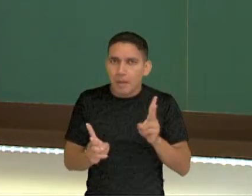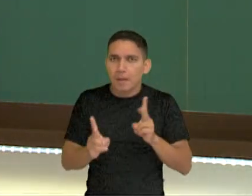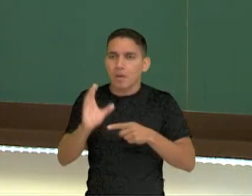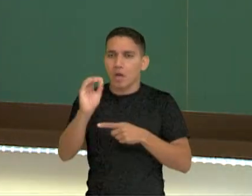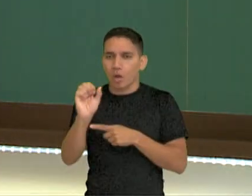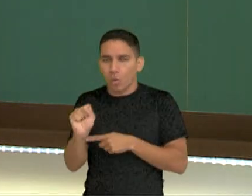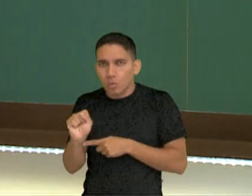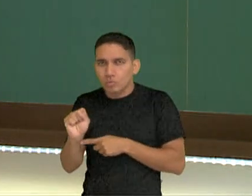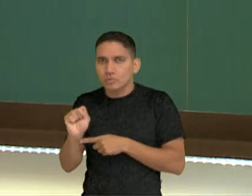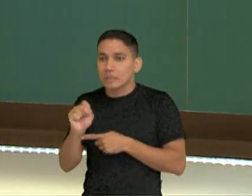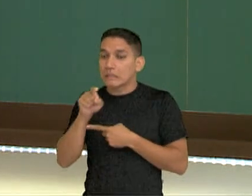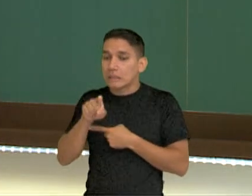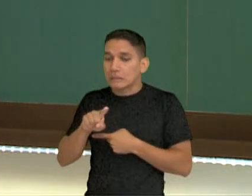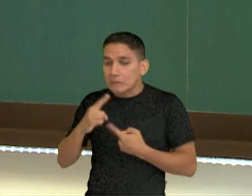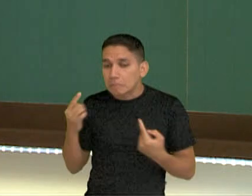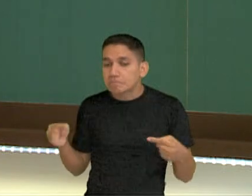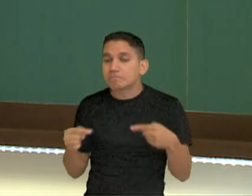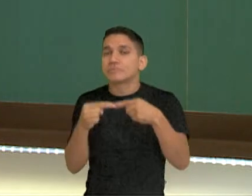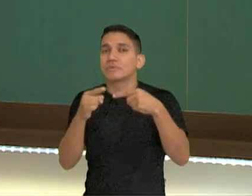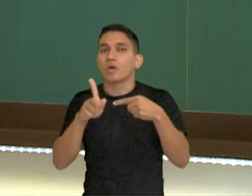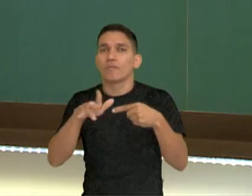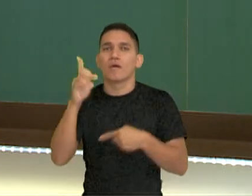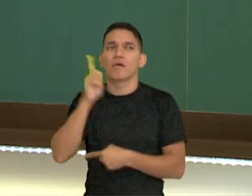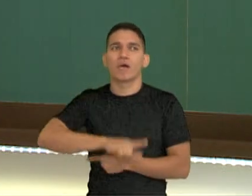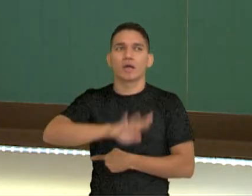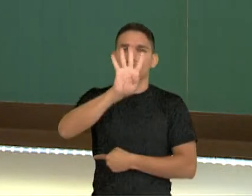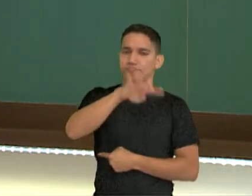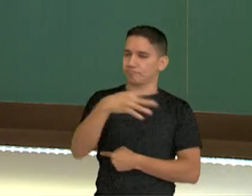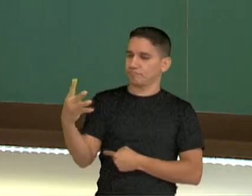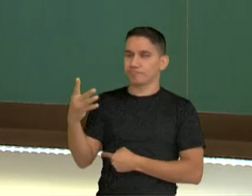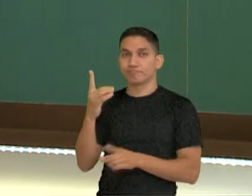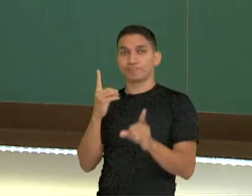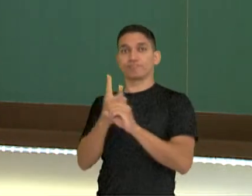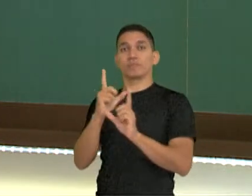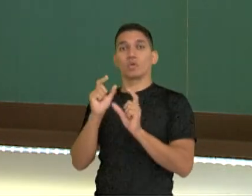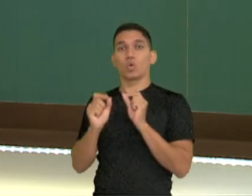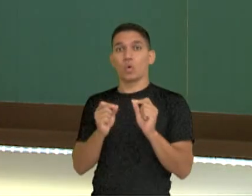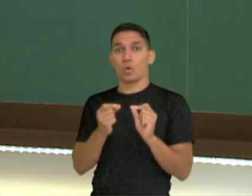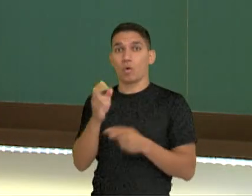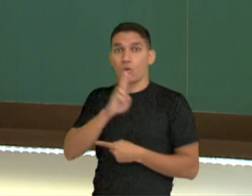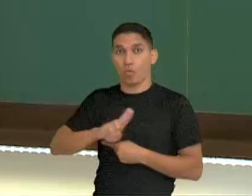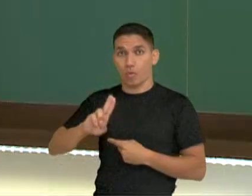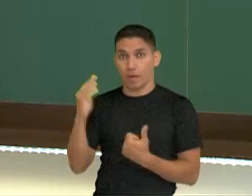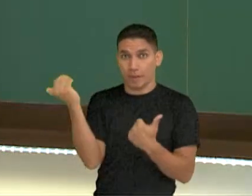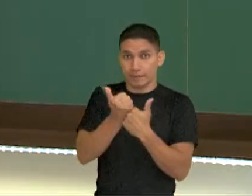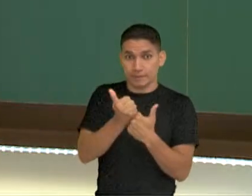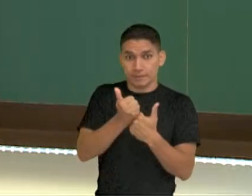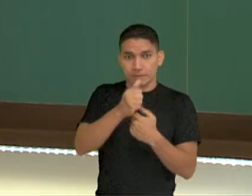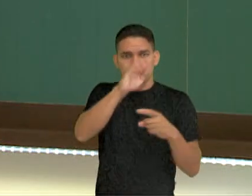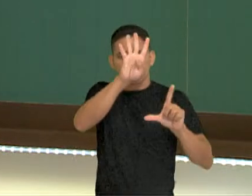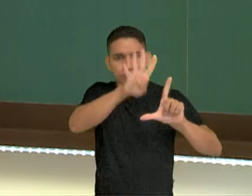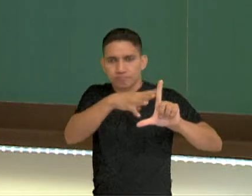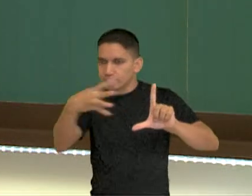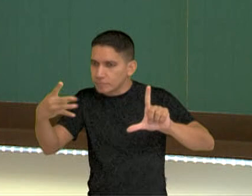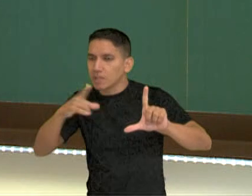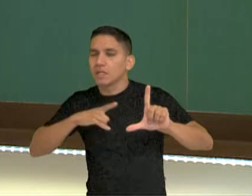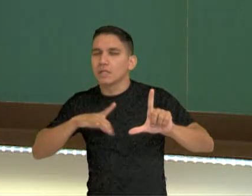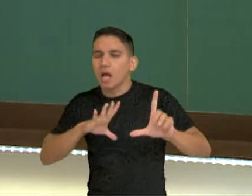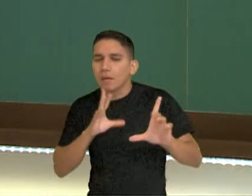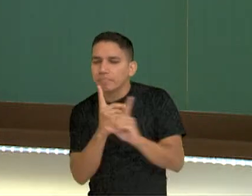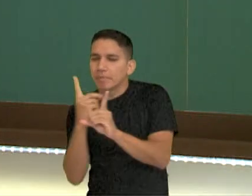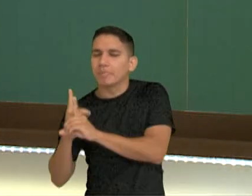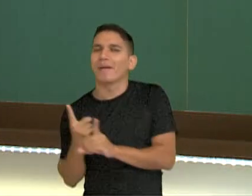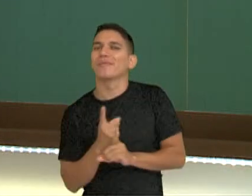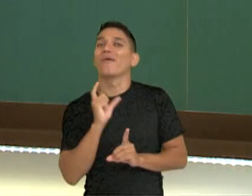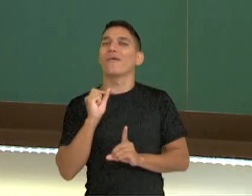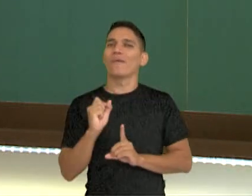cosseno. Esse valor você vai encontrar na sua tabela de valores notáveis. Então, usando essa tabela de valores notáveis, nós percebemos lá que o